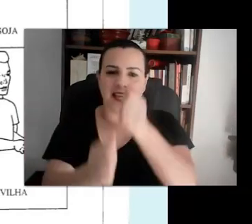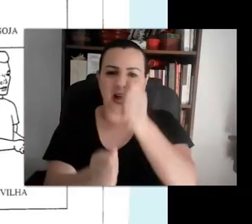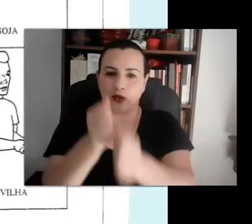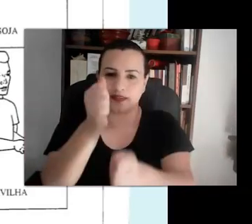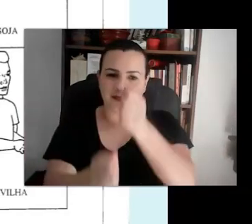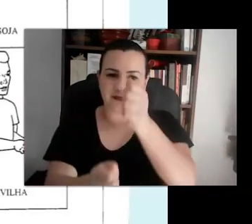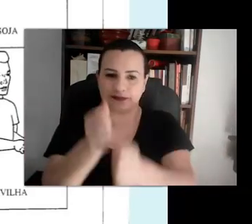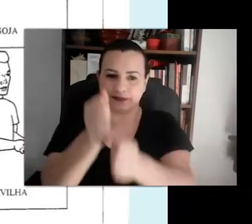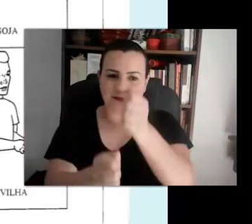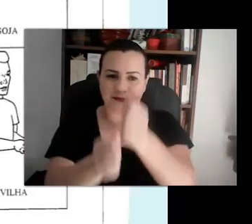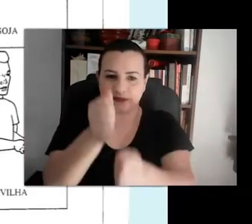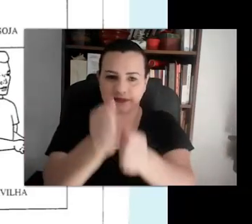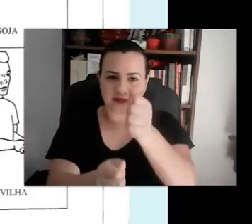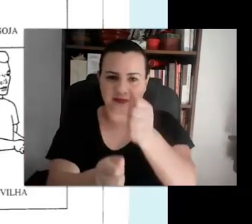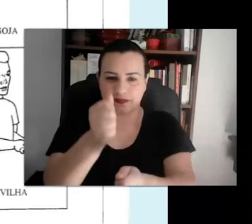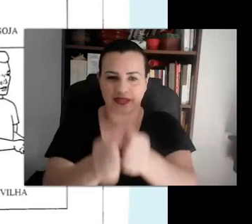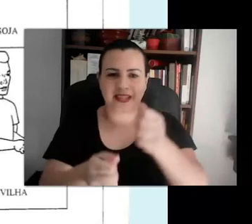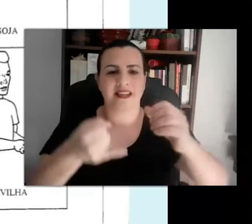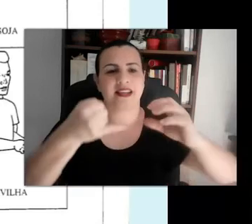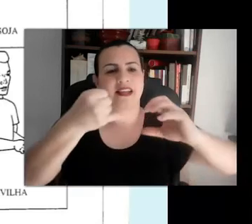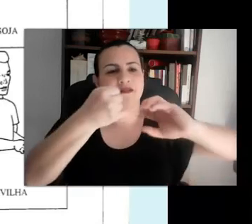Só assim é arroz.